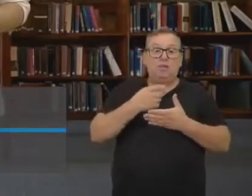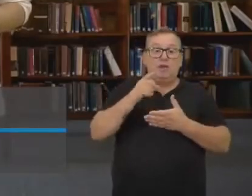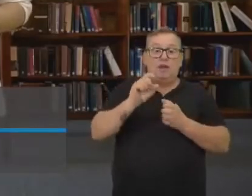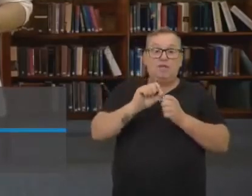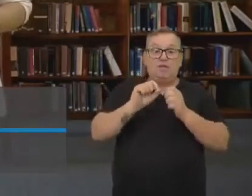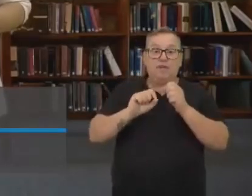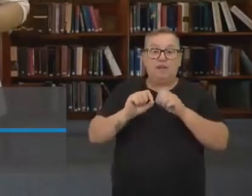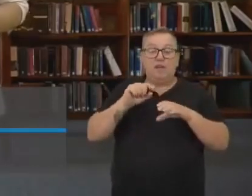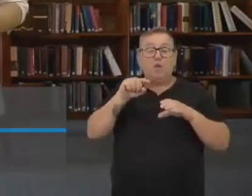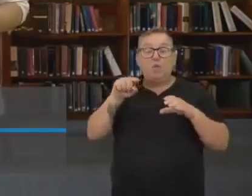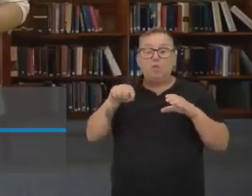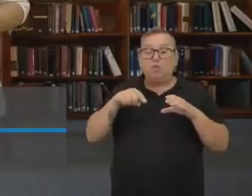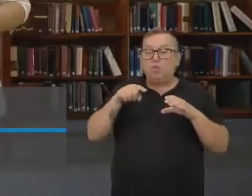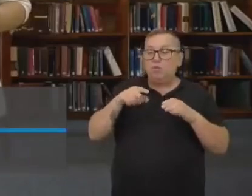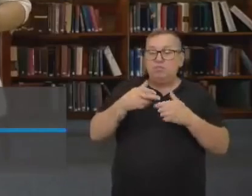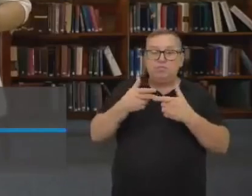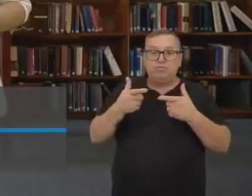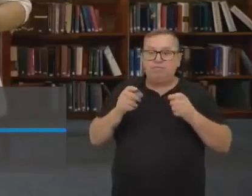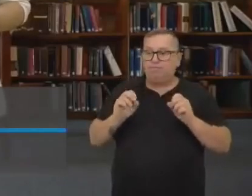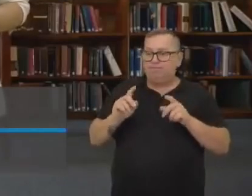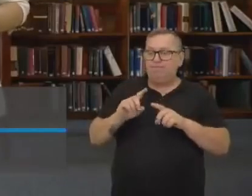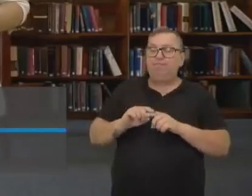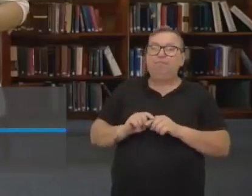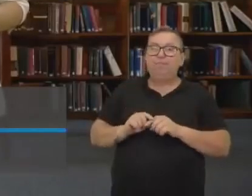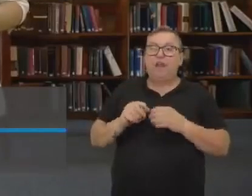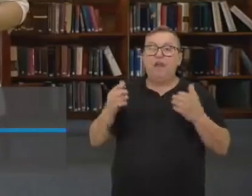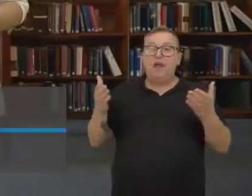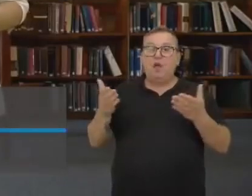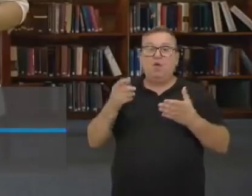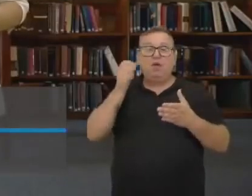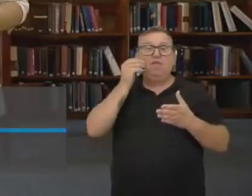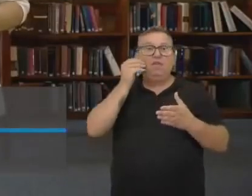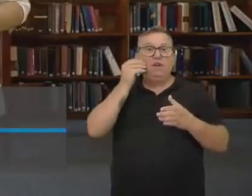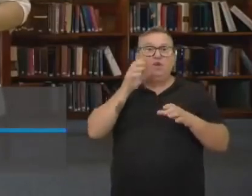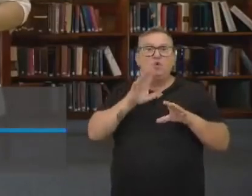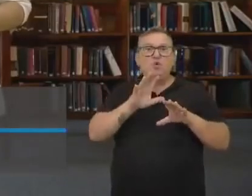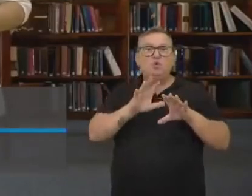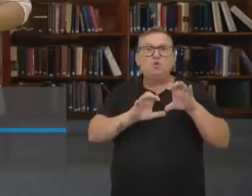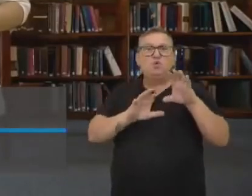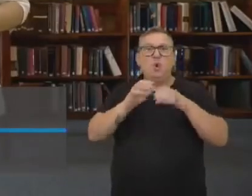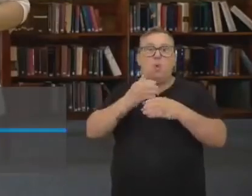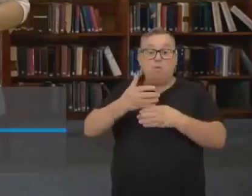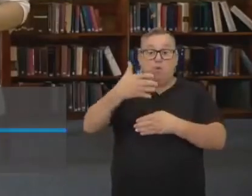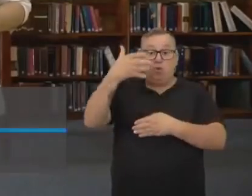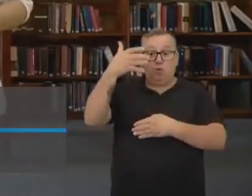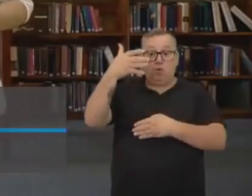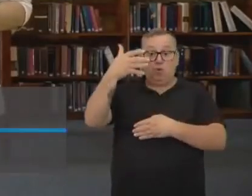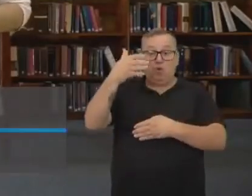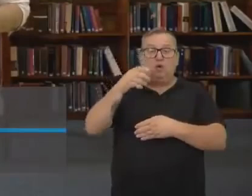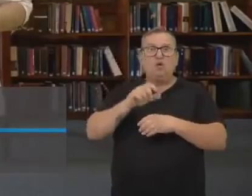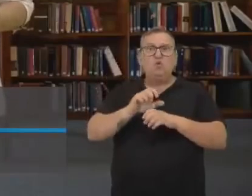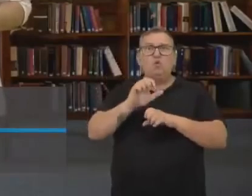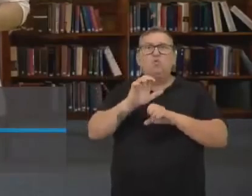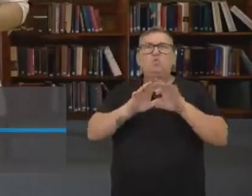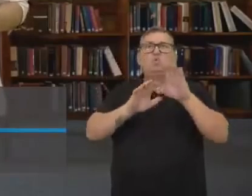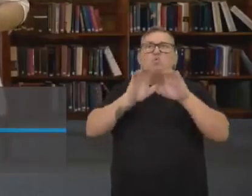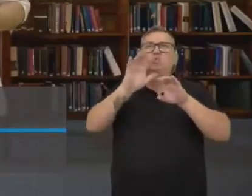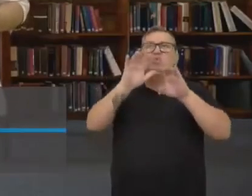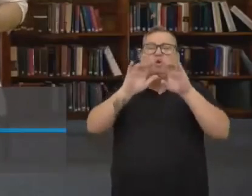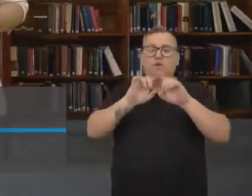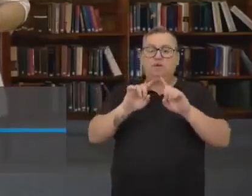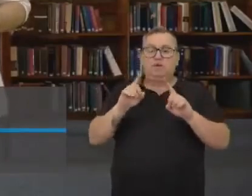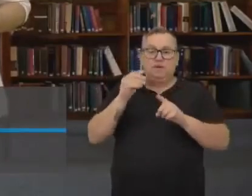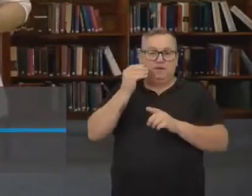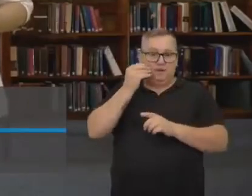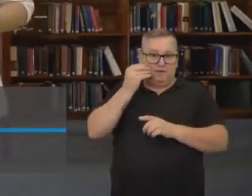fazer um buraco. Tudo bem, tudo certo. Agora eu vou tentar escalar esse muro que tem 2 metros de altura. Isso é mais difícil, então você vai ter que fazer um teste aí